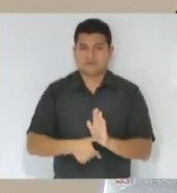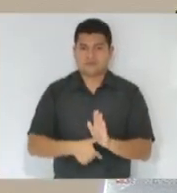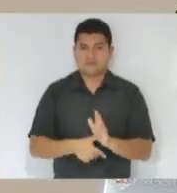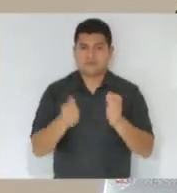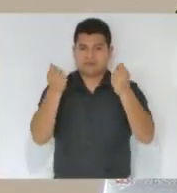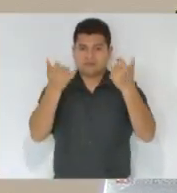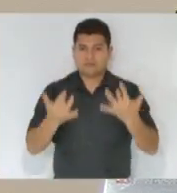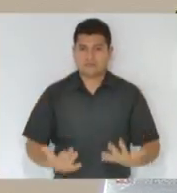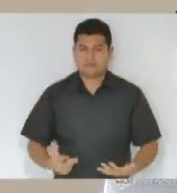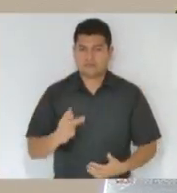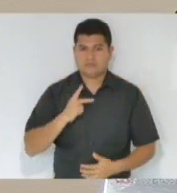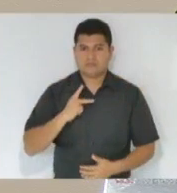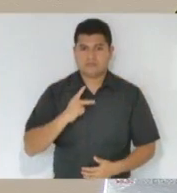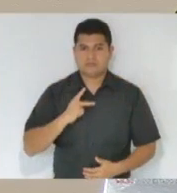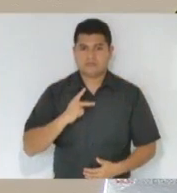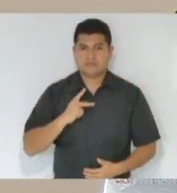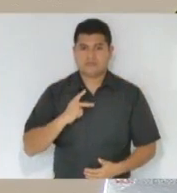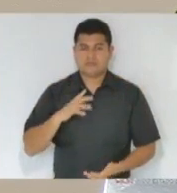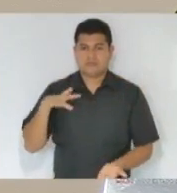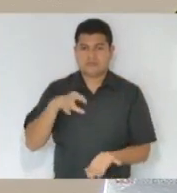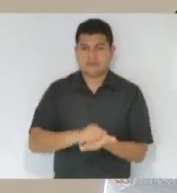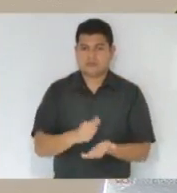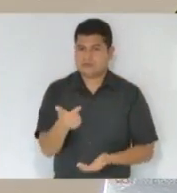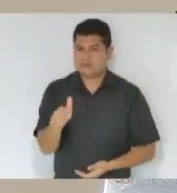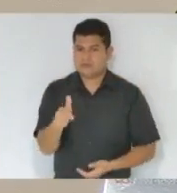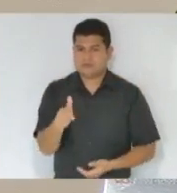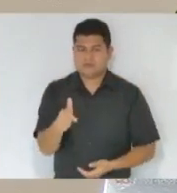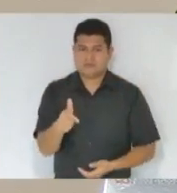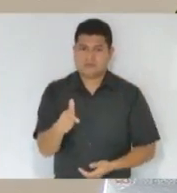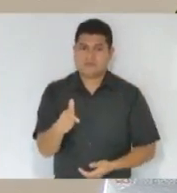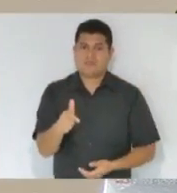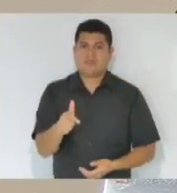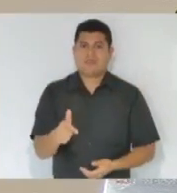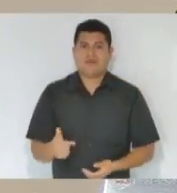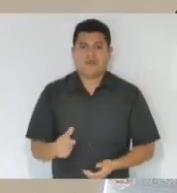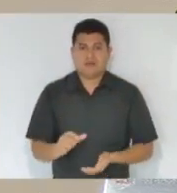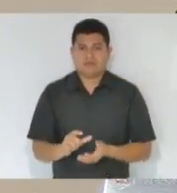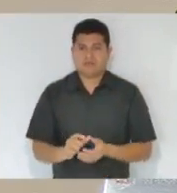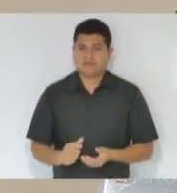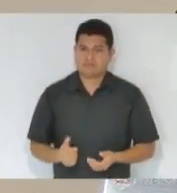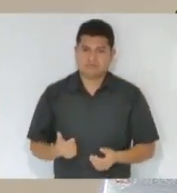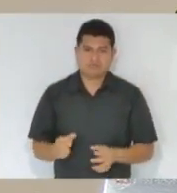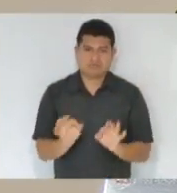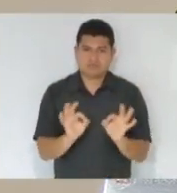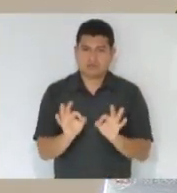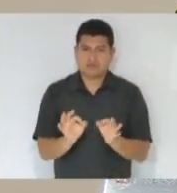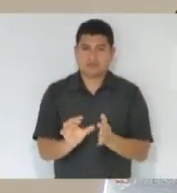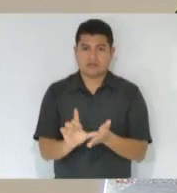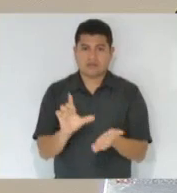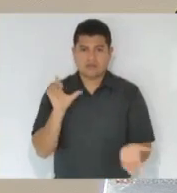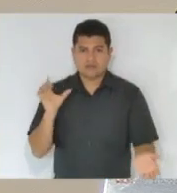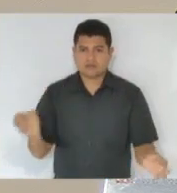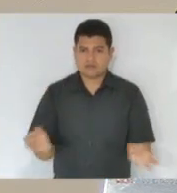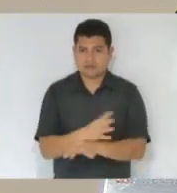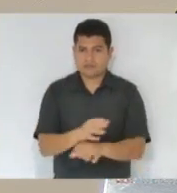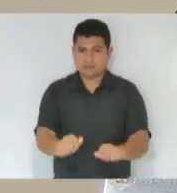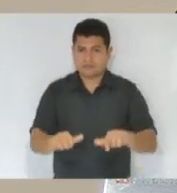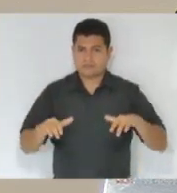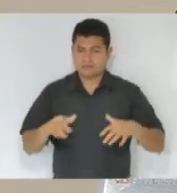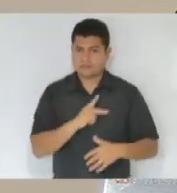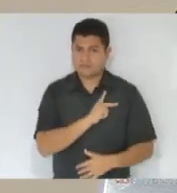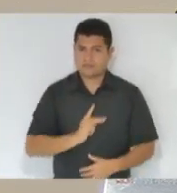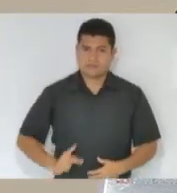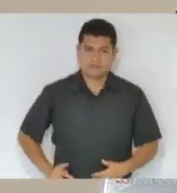Explicações pessoais. Não houve oradores inscritos. Nada mais havendo, o senhor presidente, antes de encerrar a